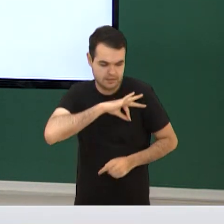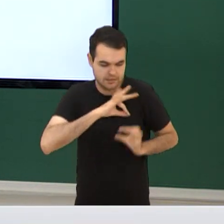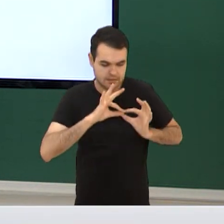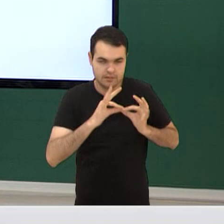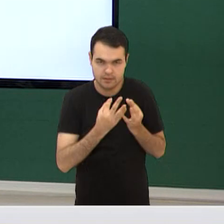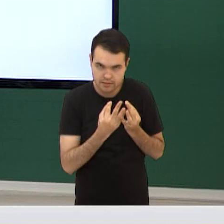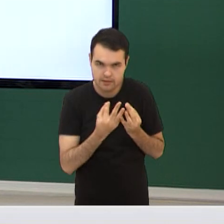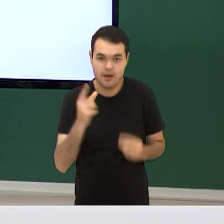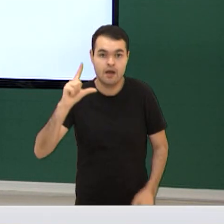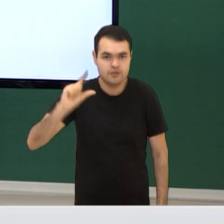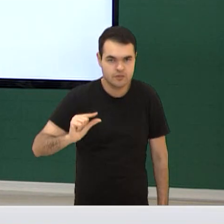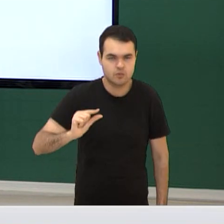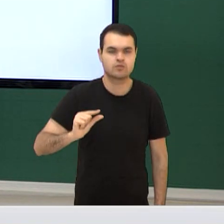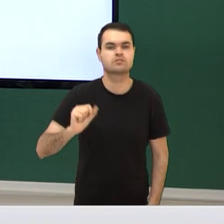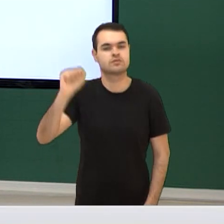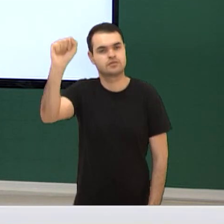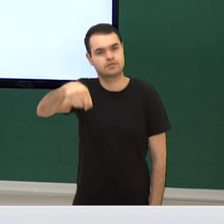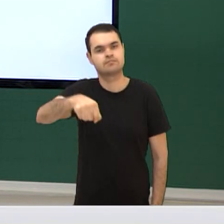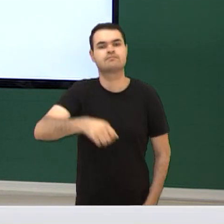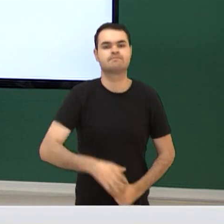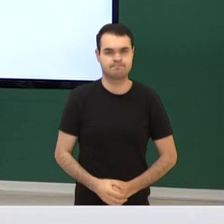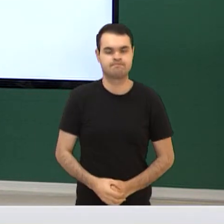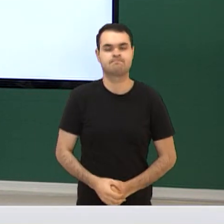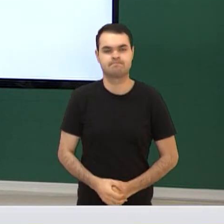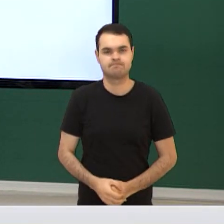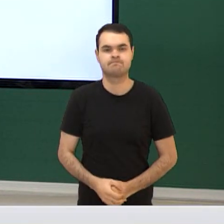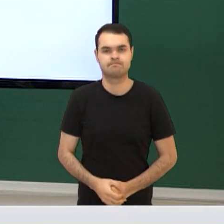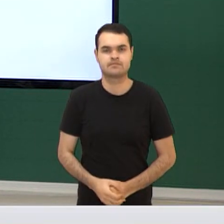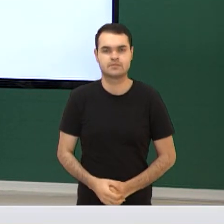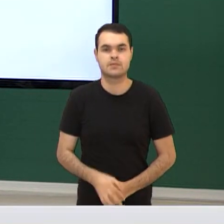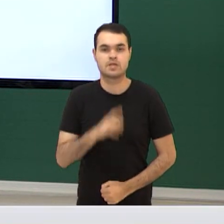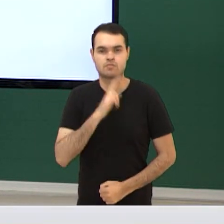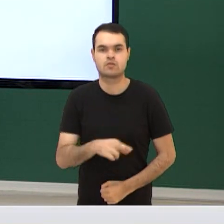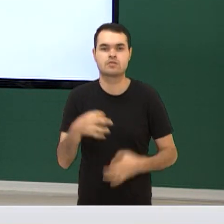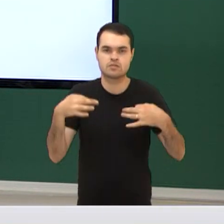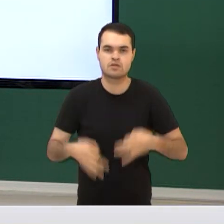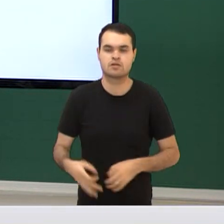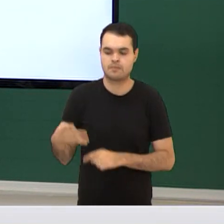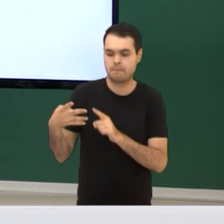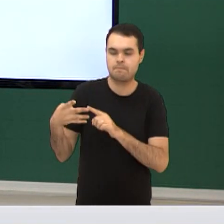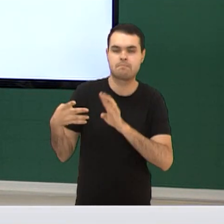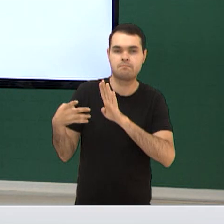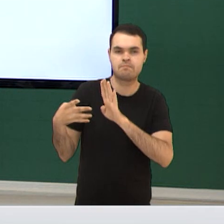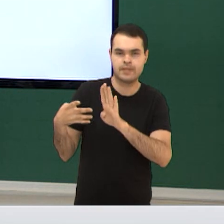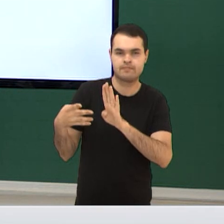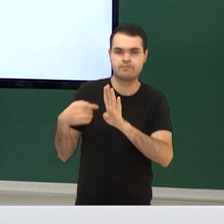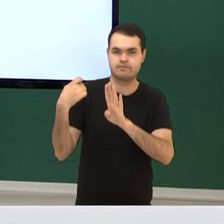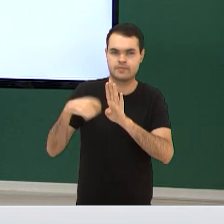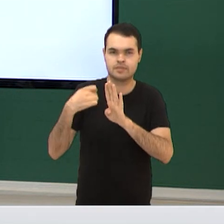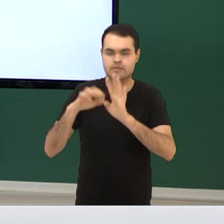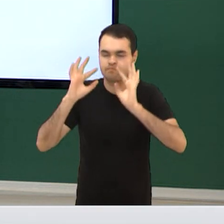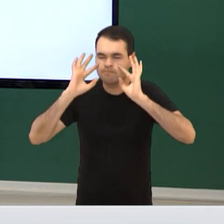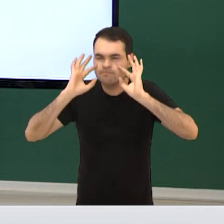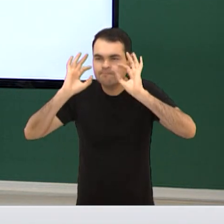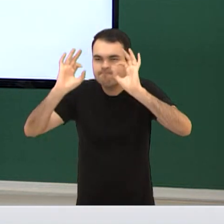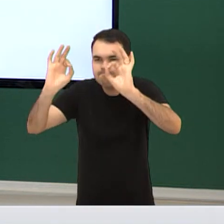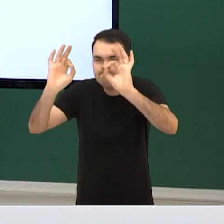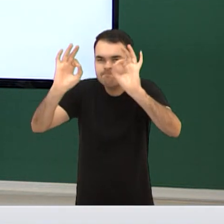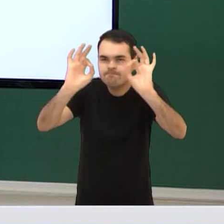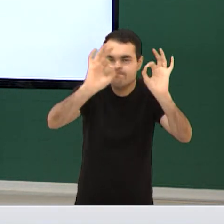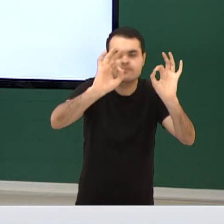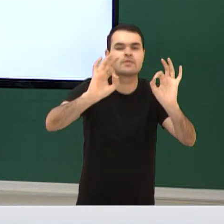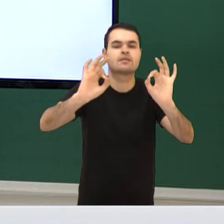B, parabéns para você, está super atento aí na questão do texto da